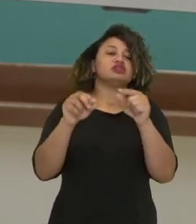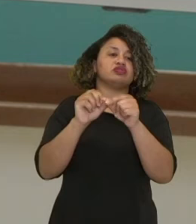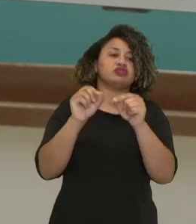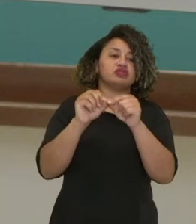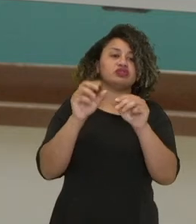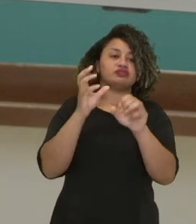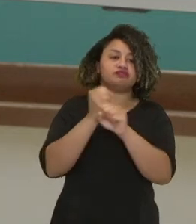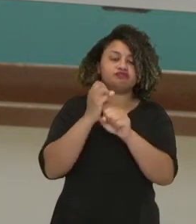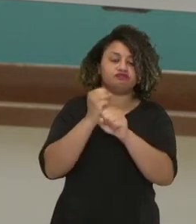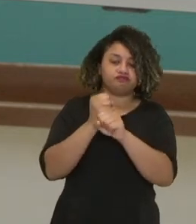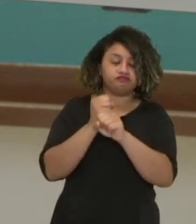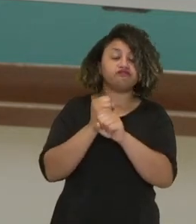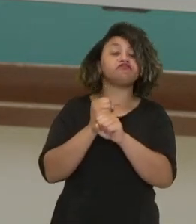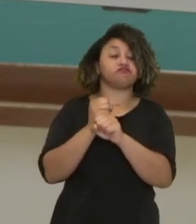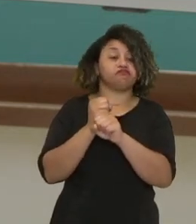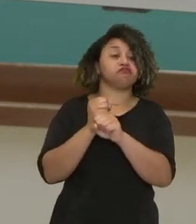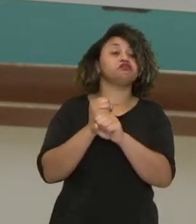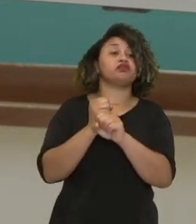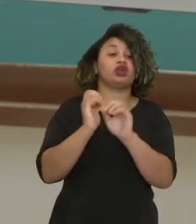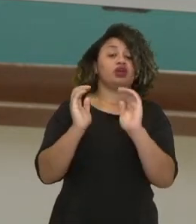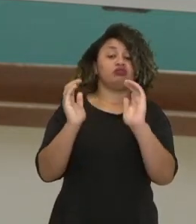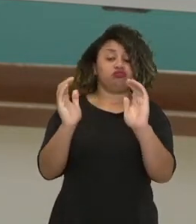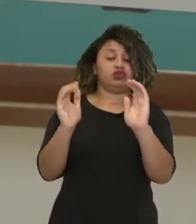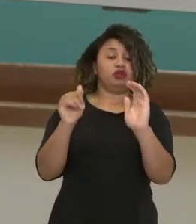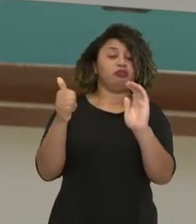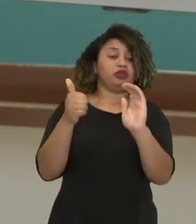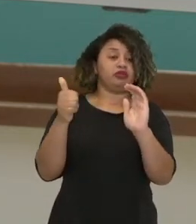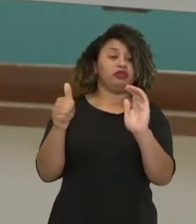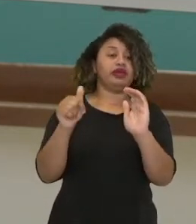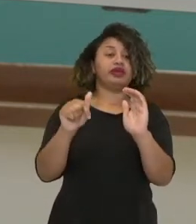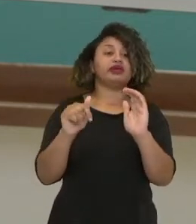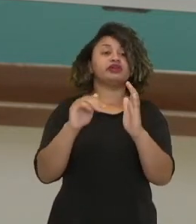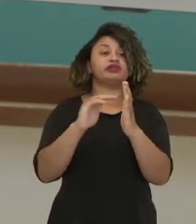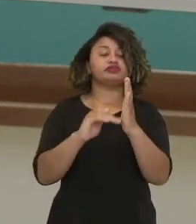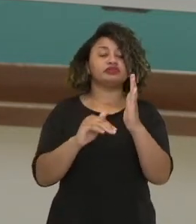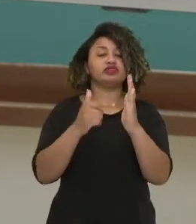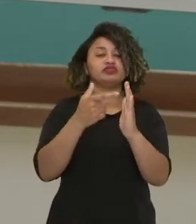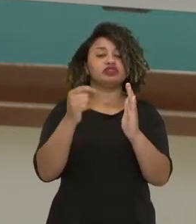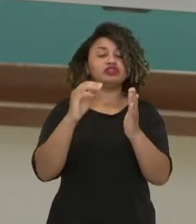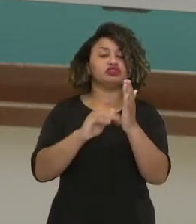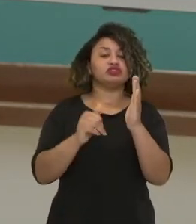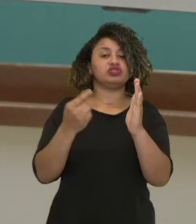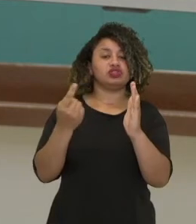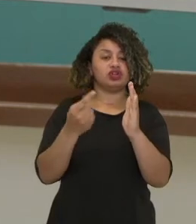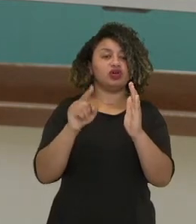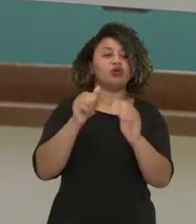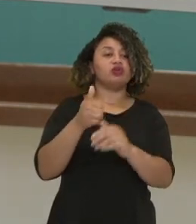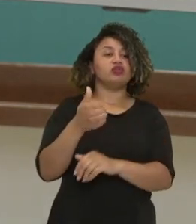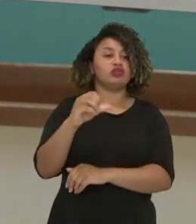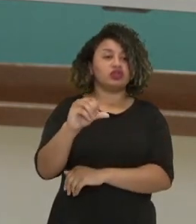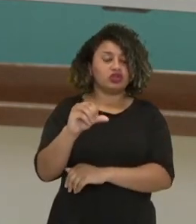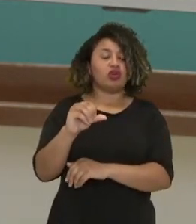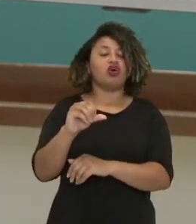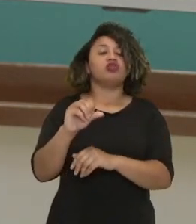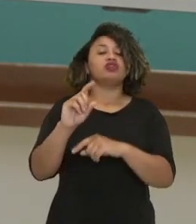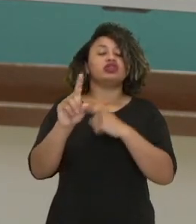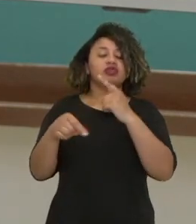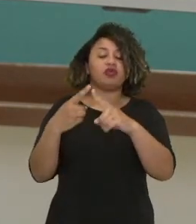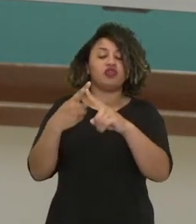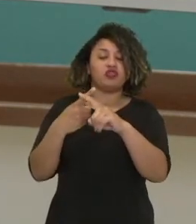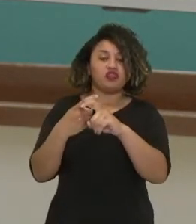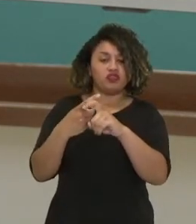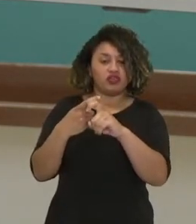18, mais o meu n menos 1 é 20 menos 1, vezes a razão que é 3.